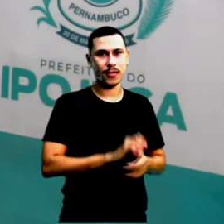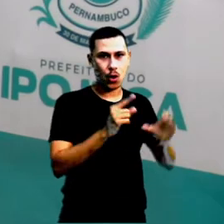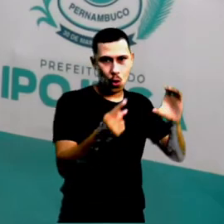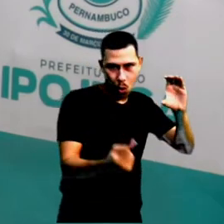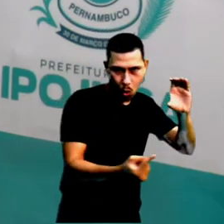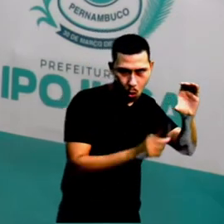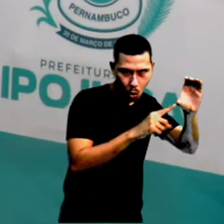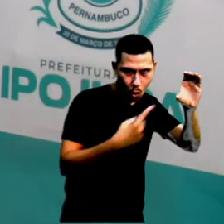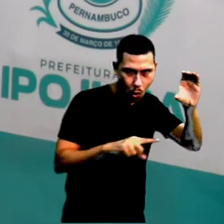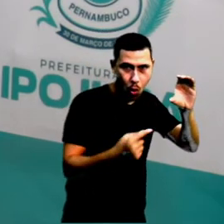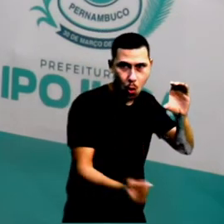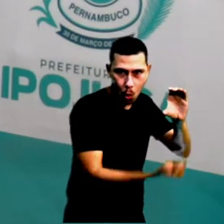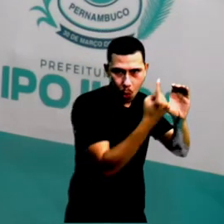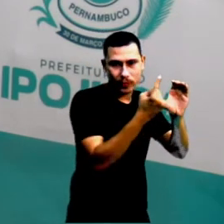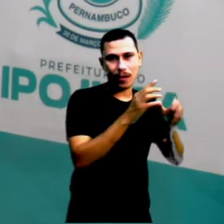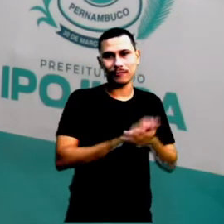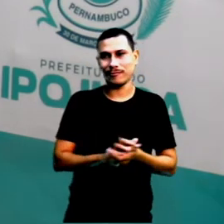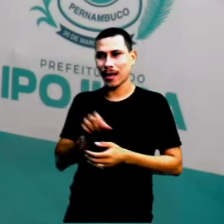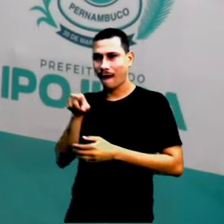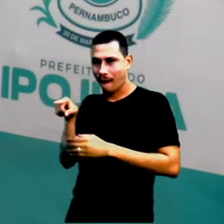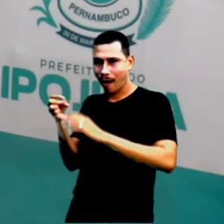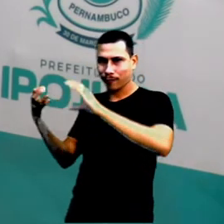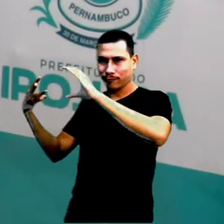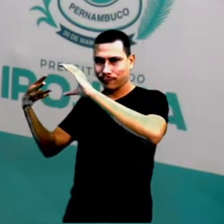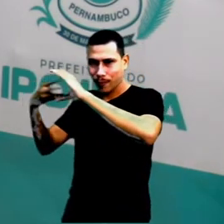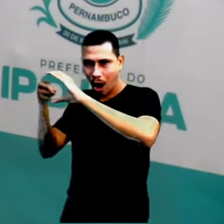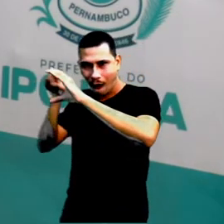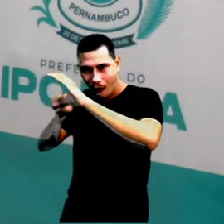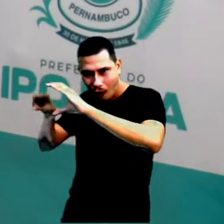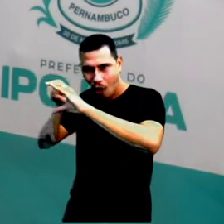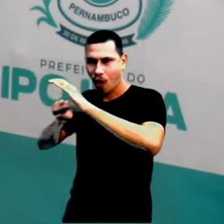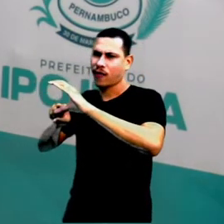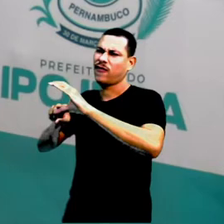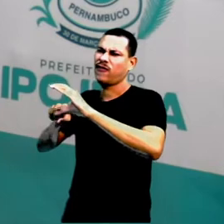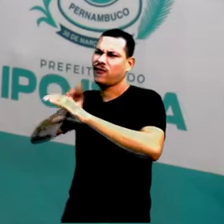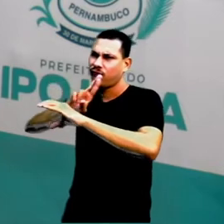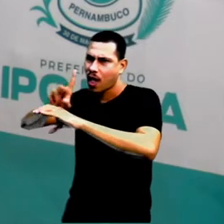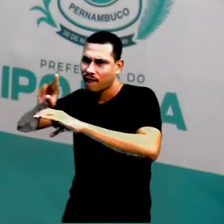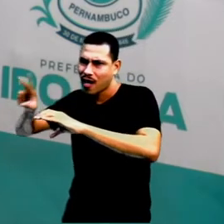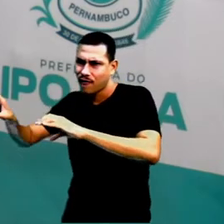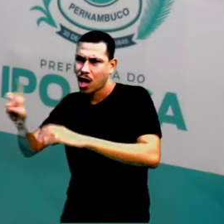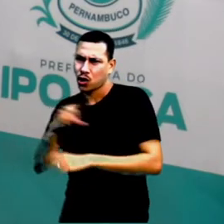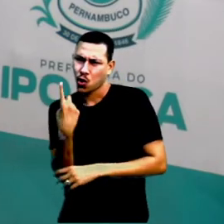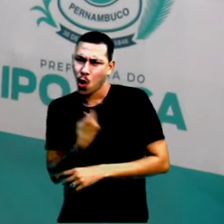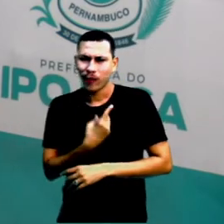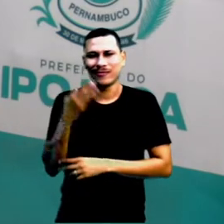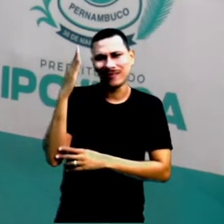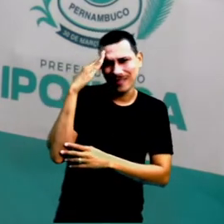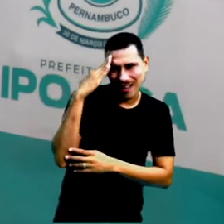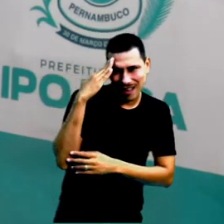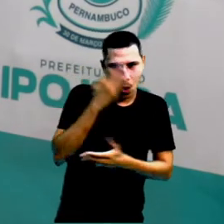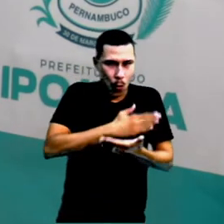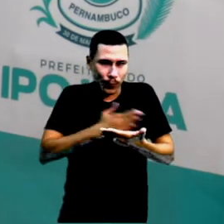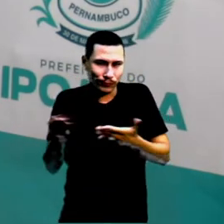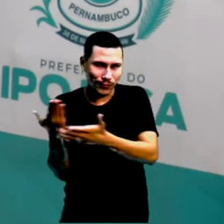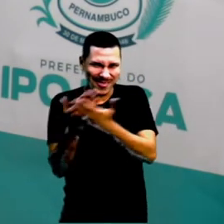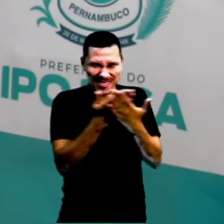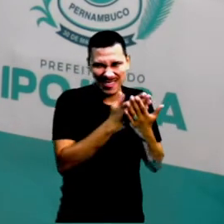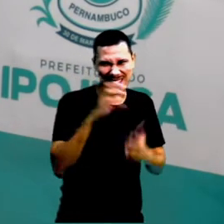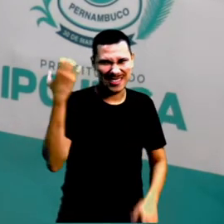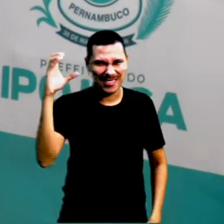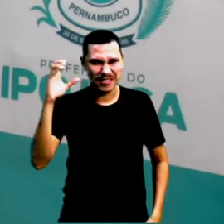É uma só. E multi, tem muito. Dá para a gente entender um pouco aí para começar a nossa aula de